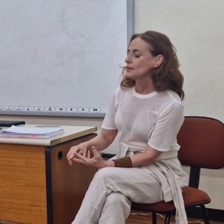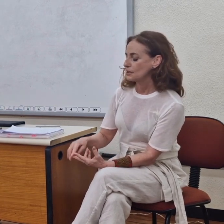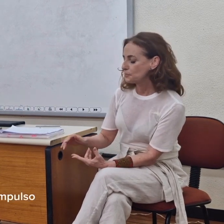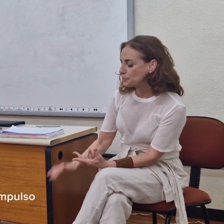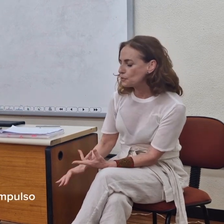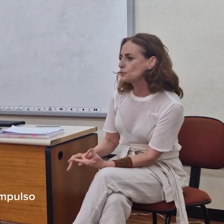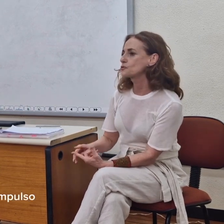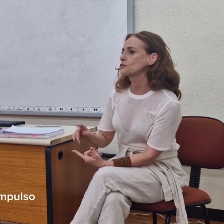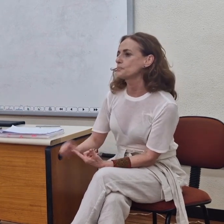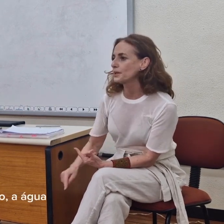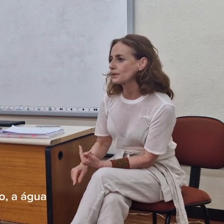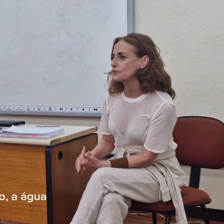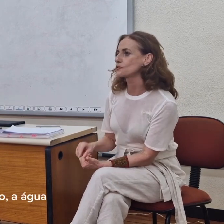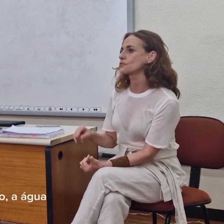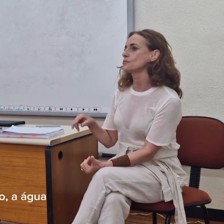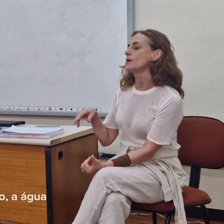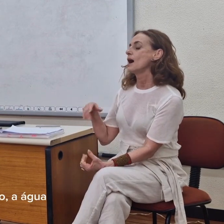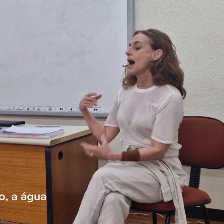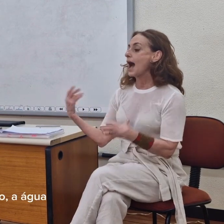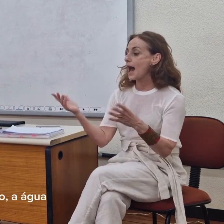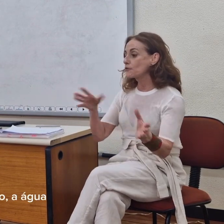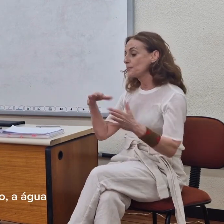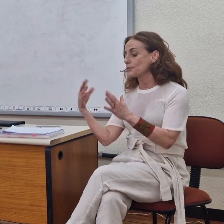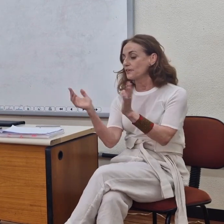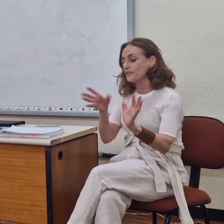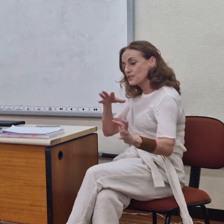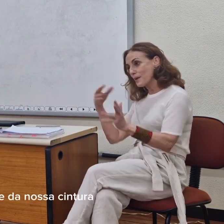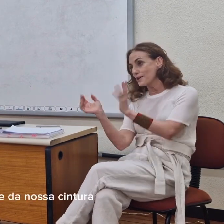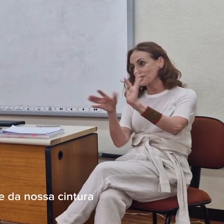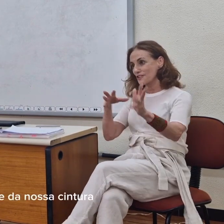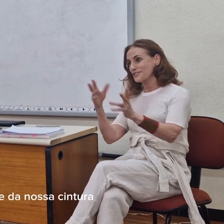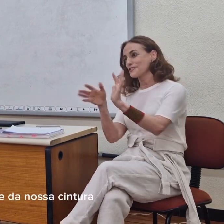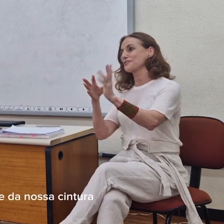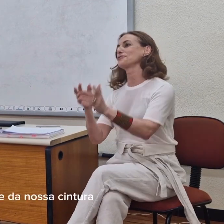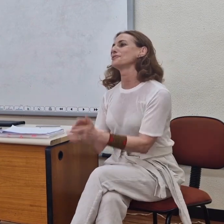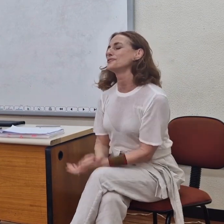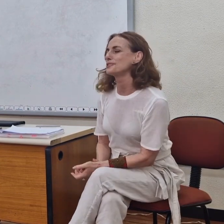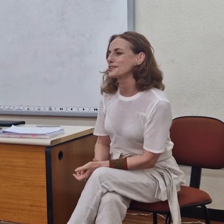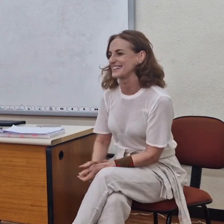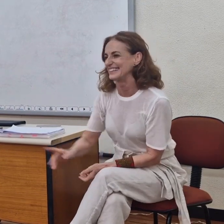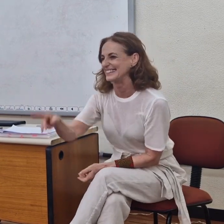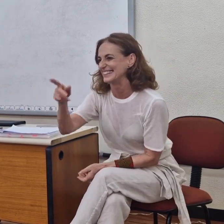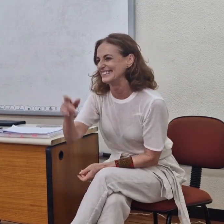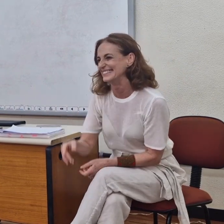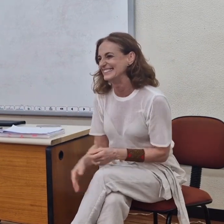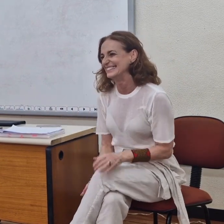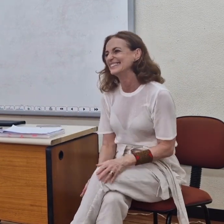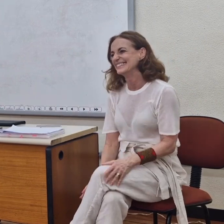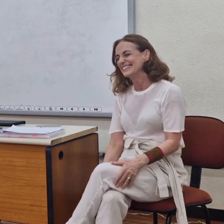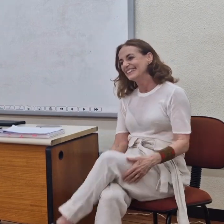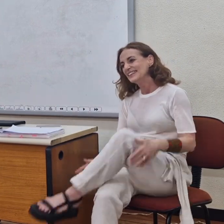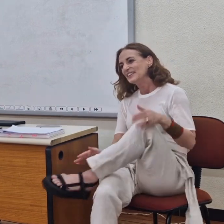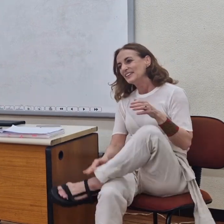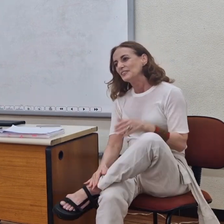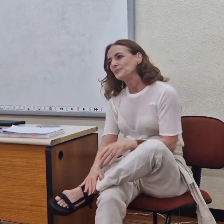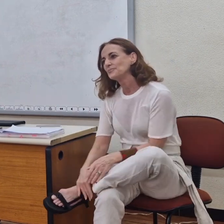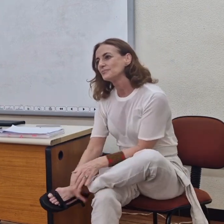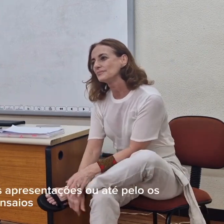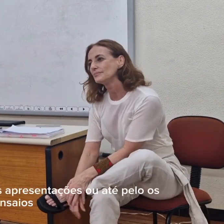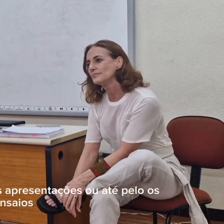cultura, impulso, peso, a água faz parte da nossa estrutura.